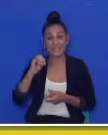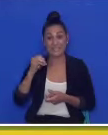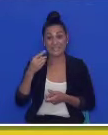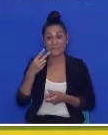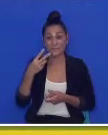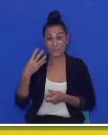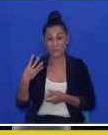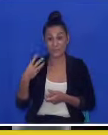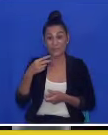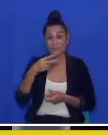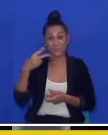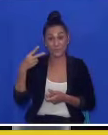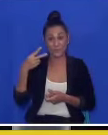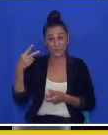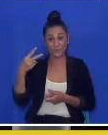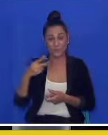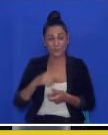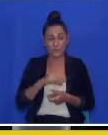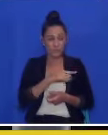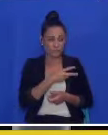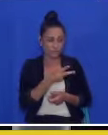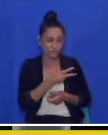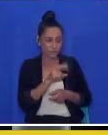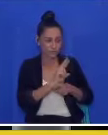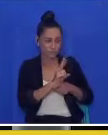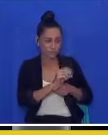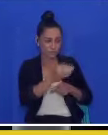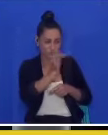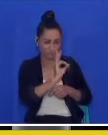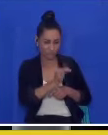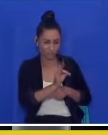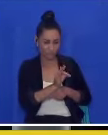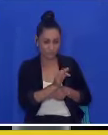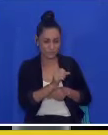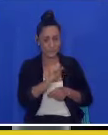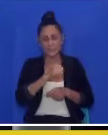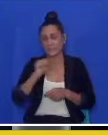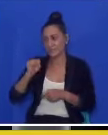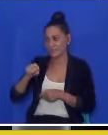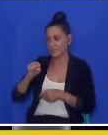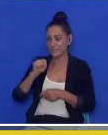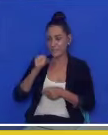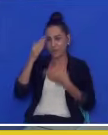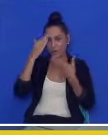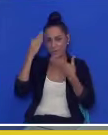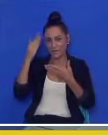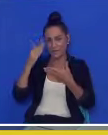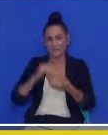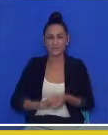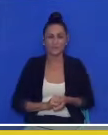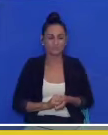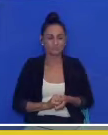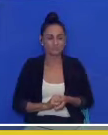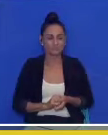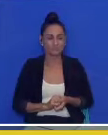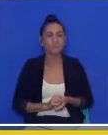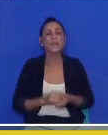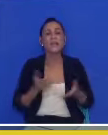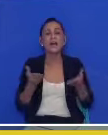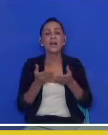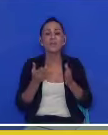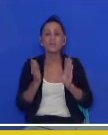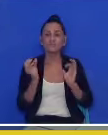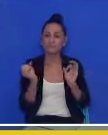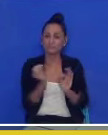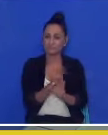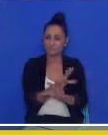e 22. Auditores, confirmam? Sim, confirmo. Sim, confirmo. Obrigado. Primeira etapa do dia de sorte